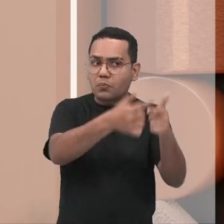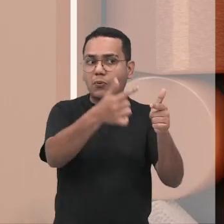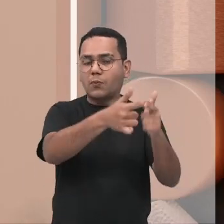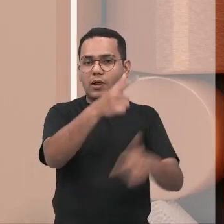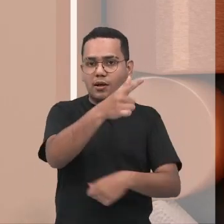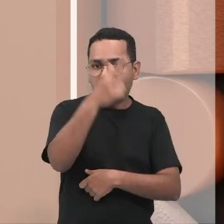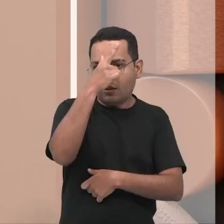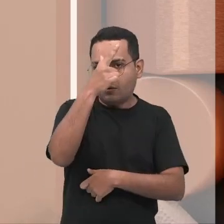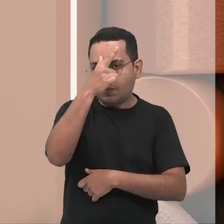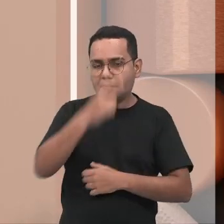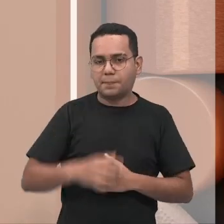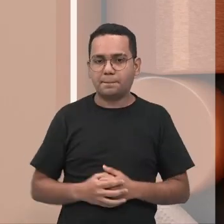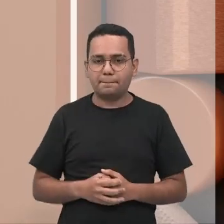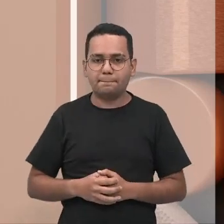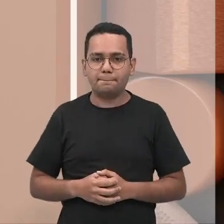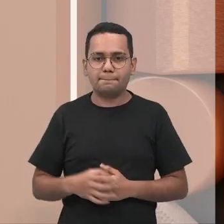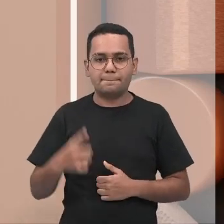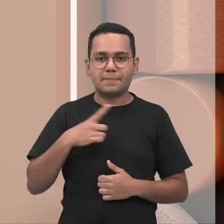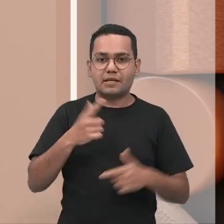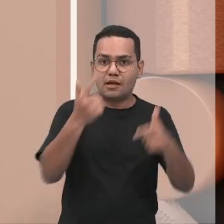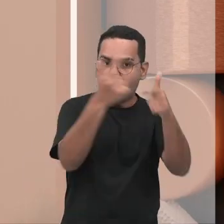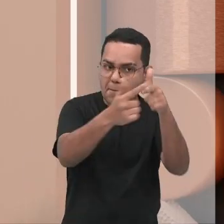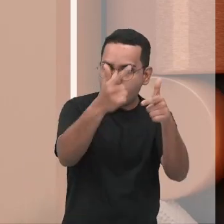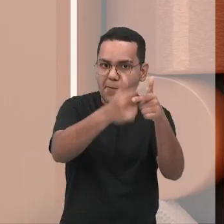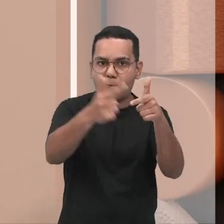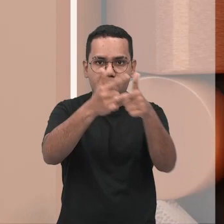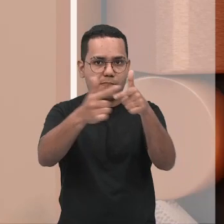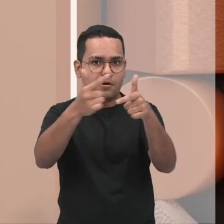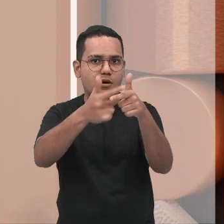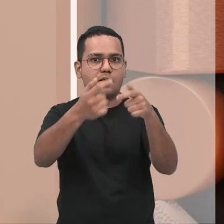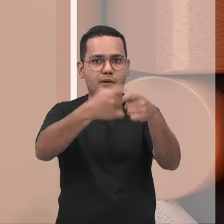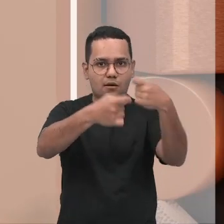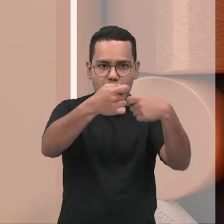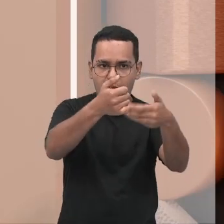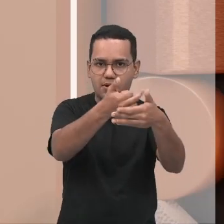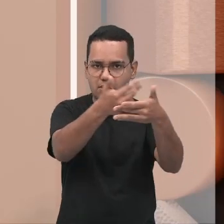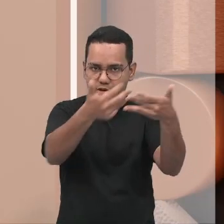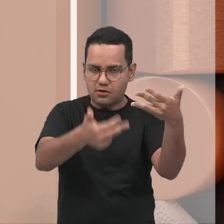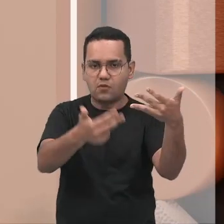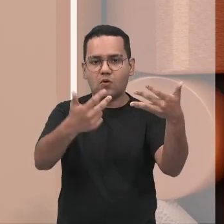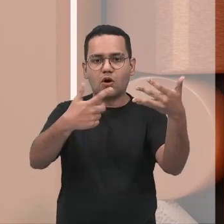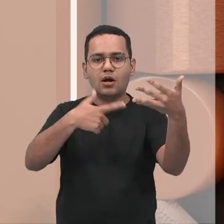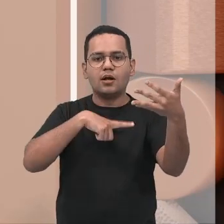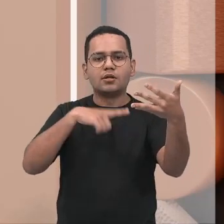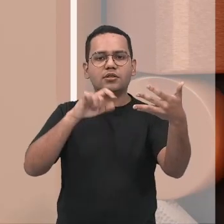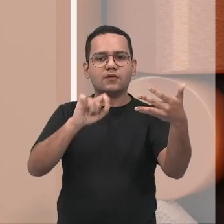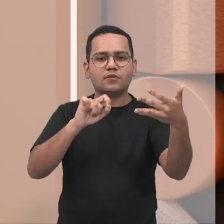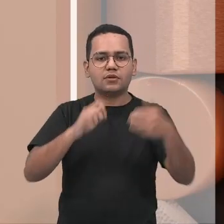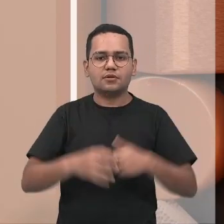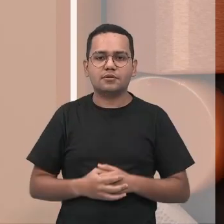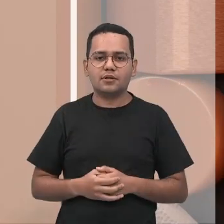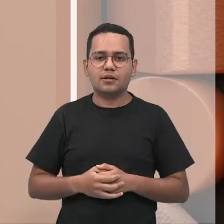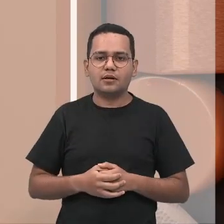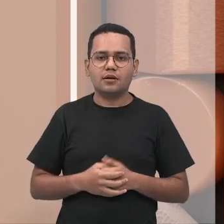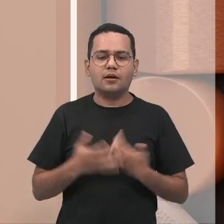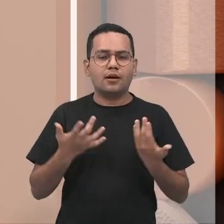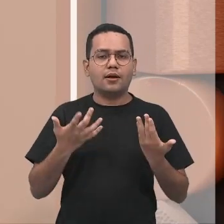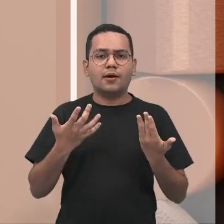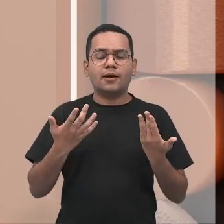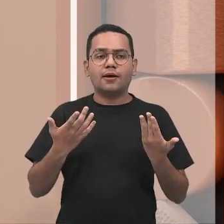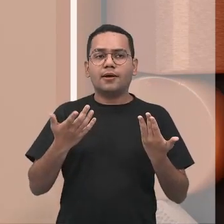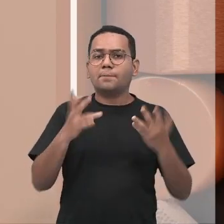viver um período de instabilidade interna, que culminou ali com a assinatura de um armistício, pedido de